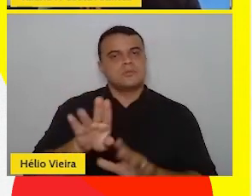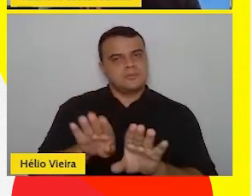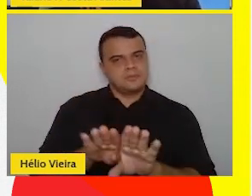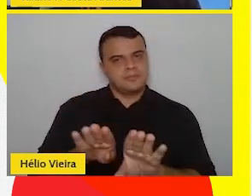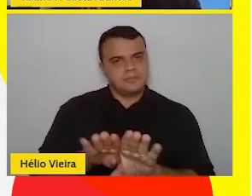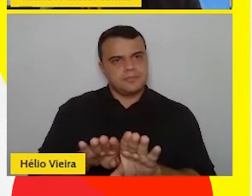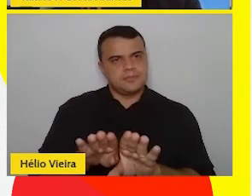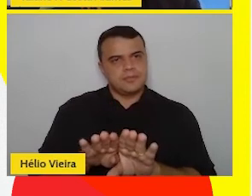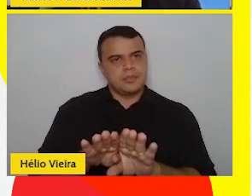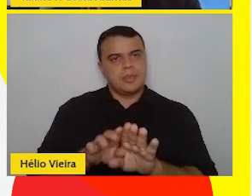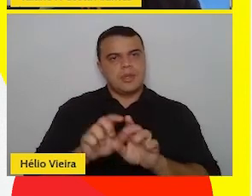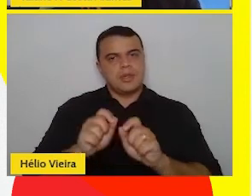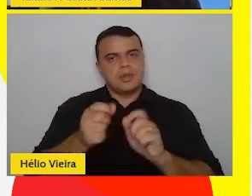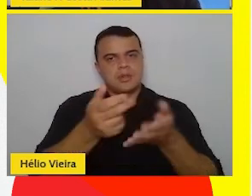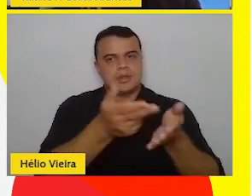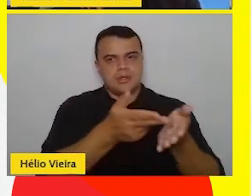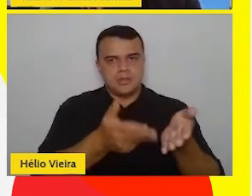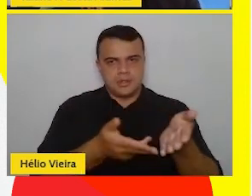na gravura,